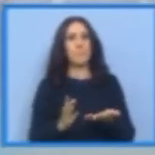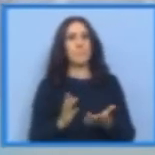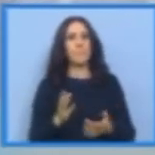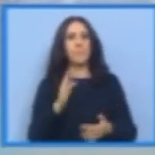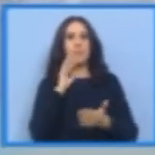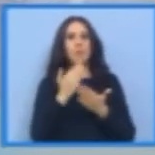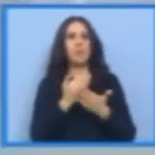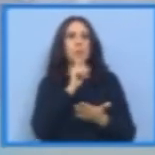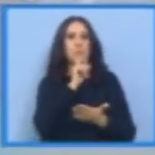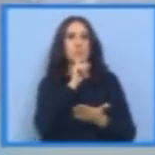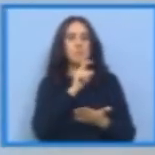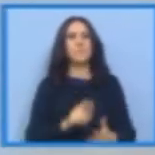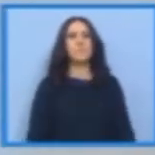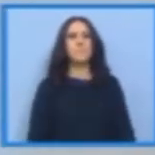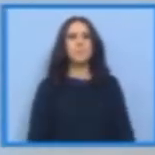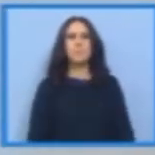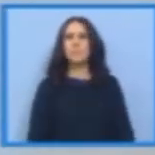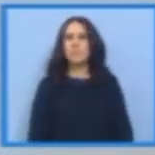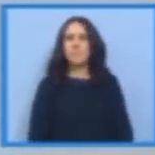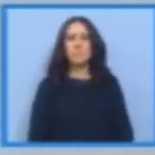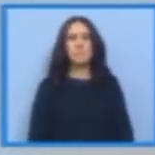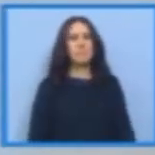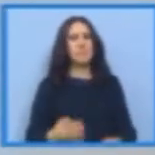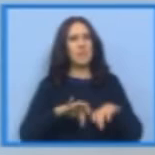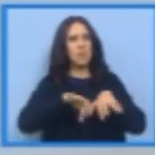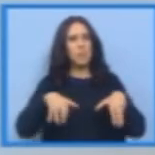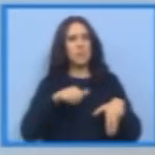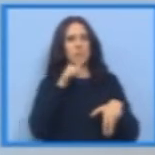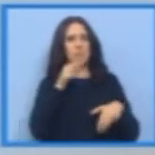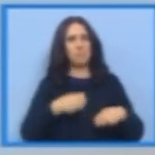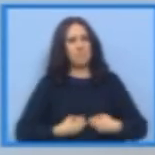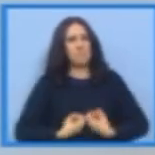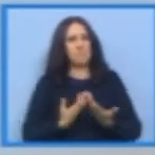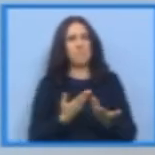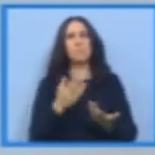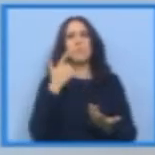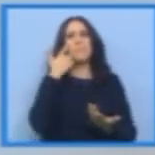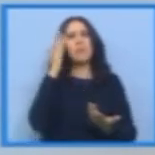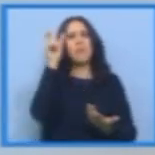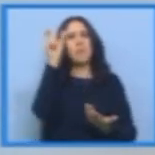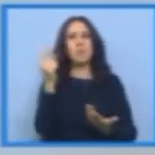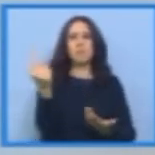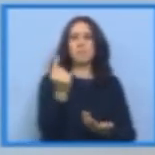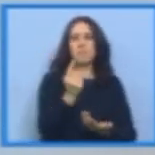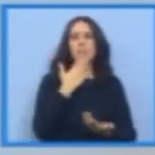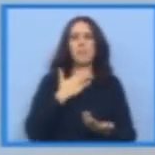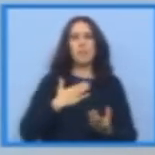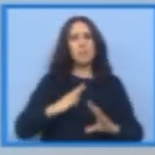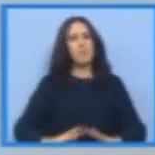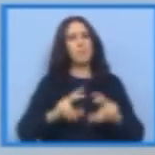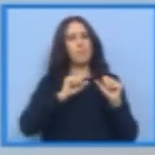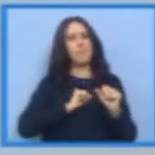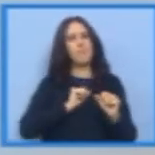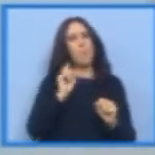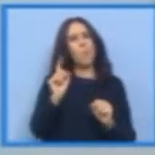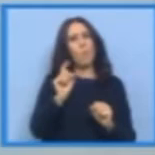Vamos dar esta oportunidade. Em todo caso, é sempre uma atitude egoísta de olhar para o migrante enquanto instrumento do meu desenvolvimento. Por um